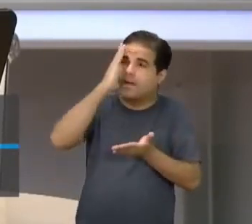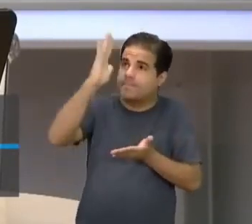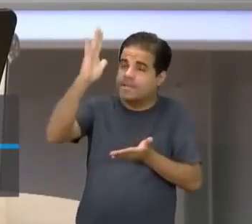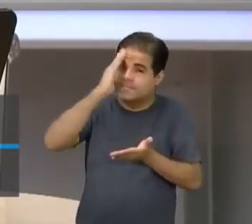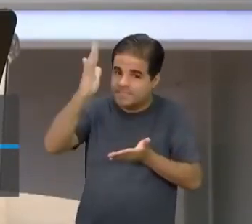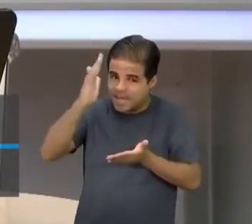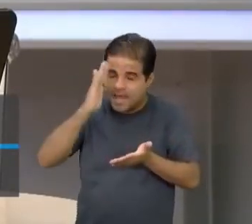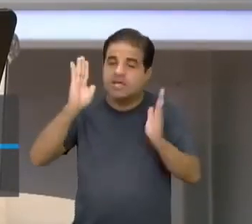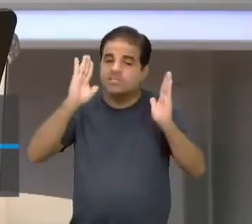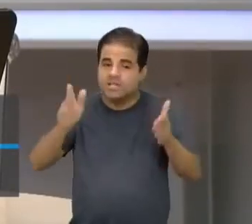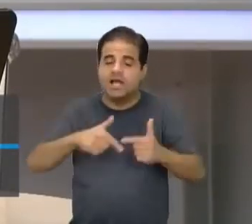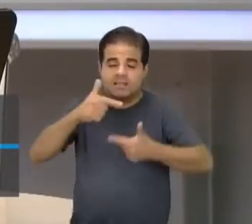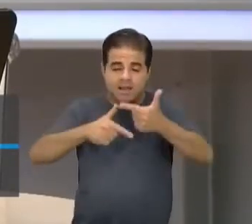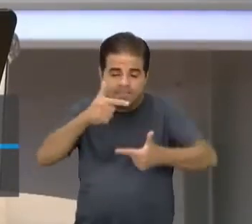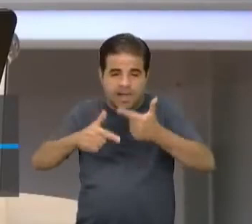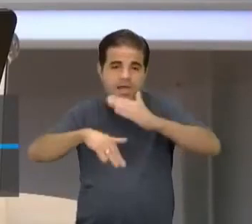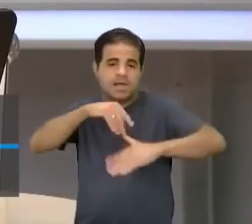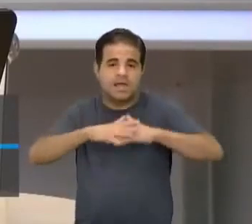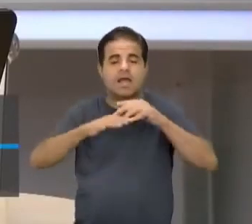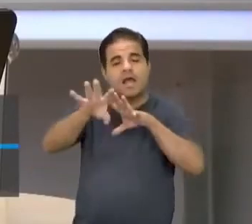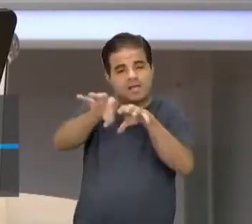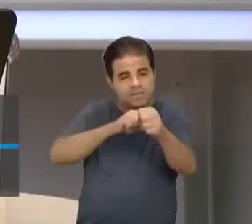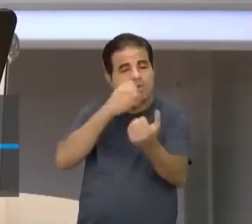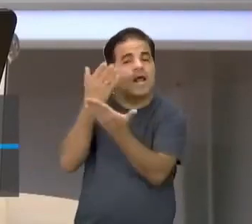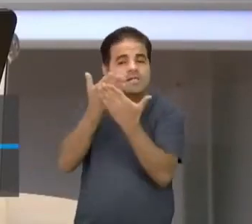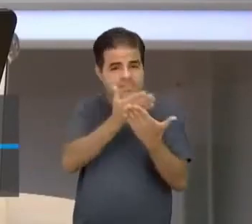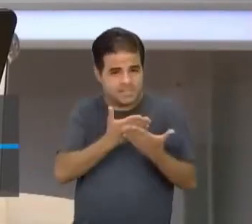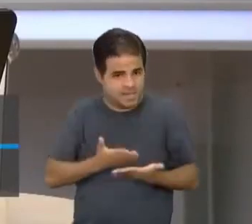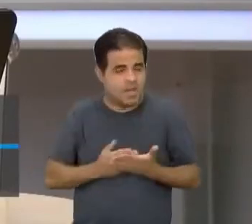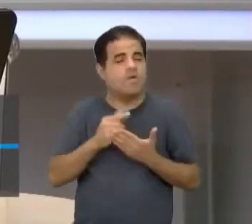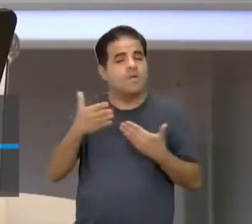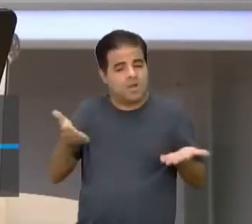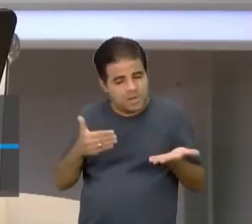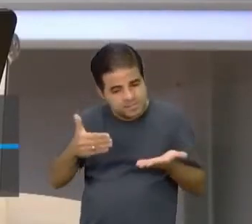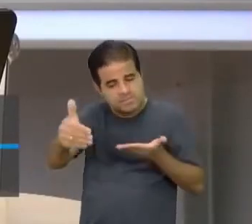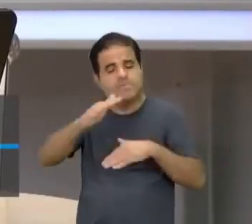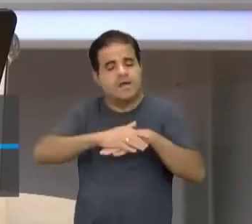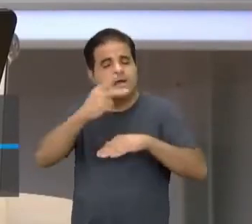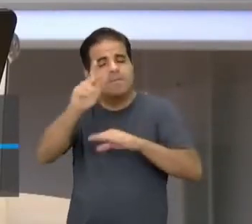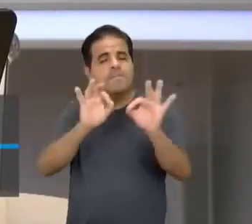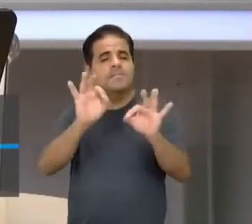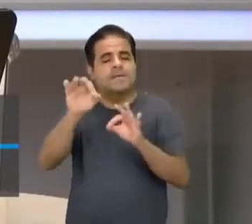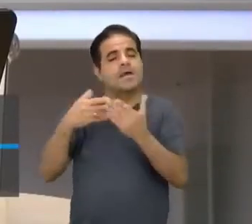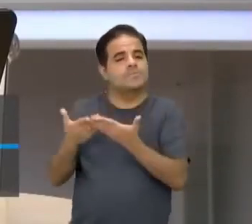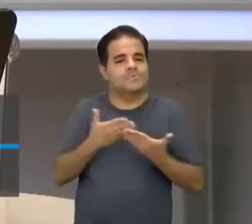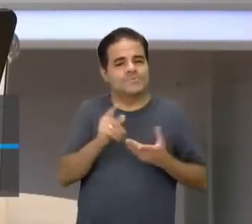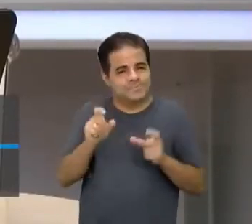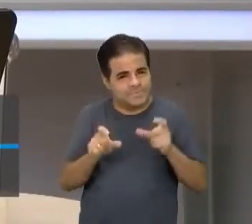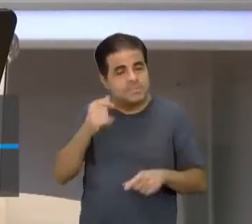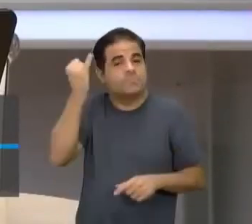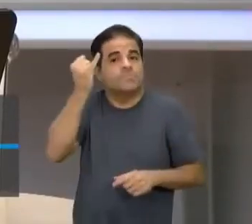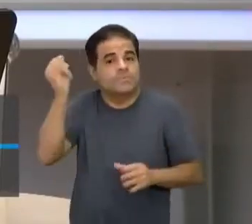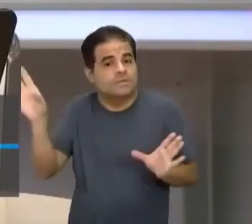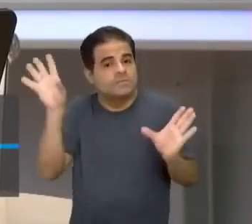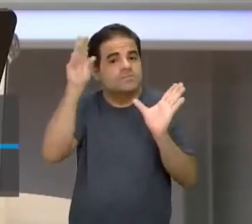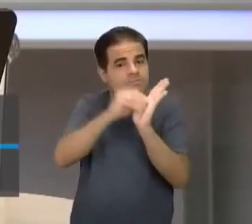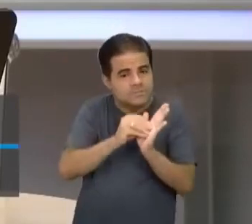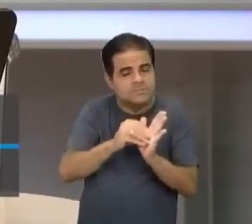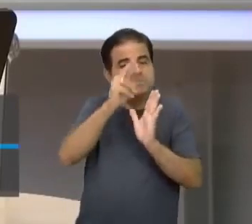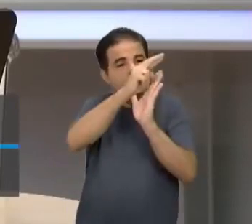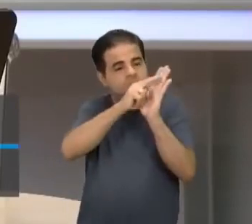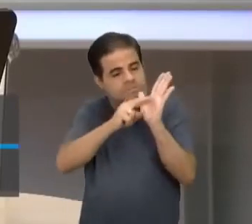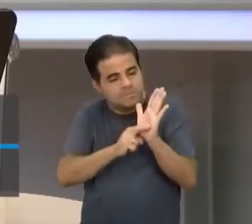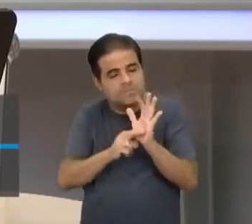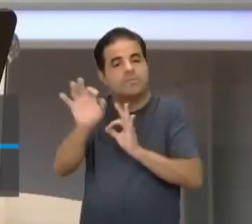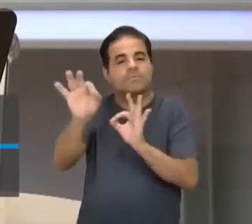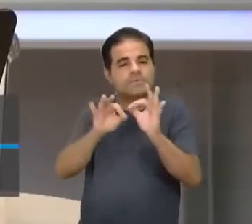nas tarefas, né, nas formações, nas aulas, enfim, que vocês vão preparar para os estudantes. Então é muito importante inserir esse princípio aí